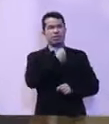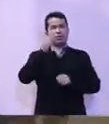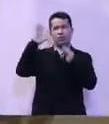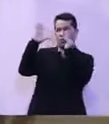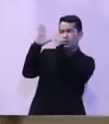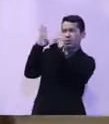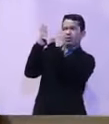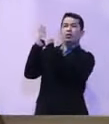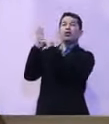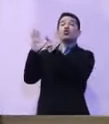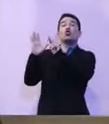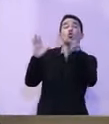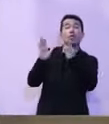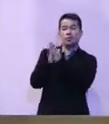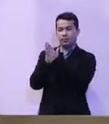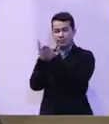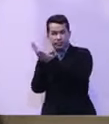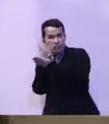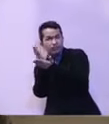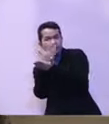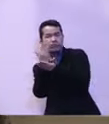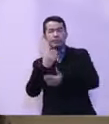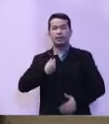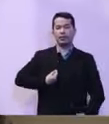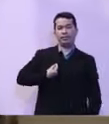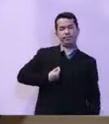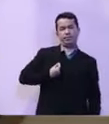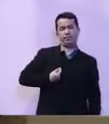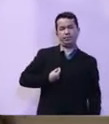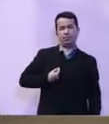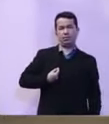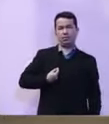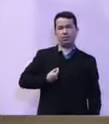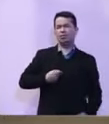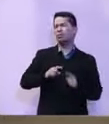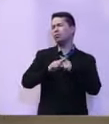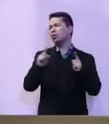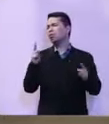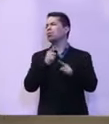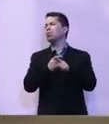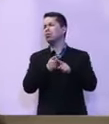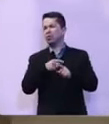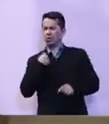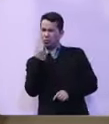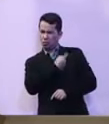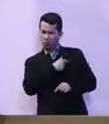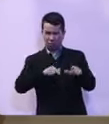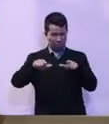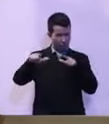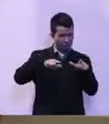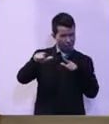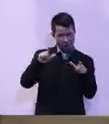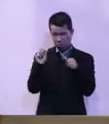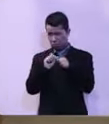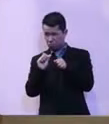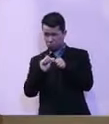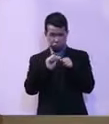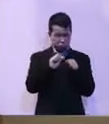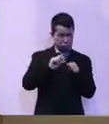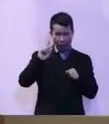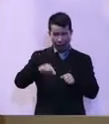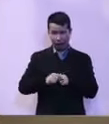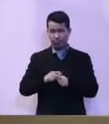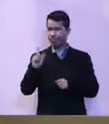Por quê? Porque não são as obras que nos salvam. É a graça de Deus, o sangue